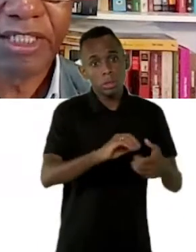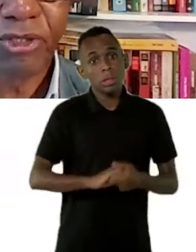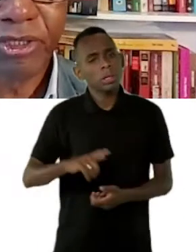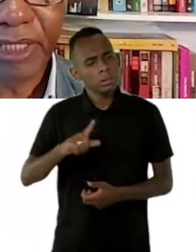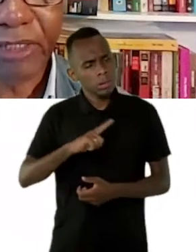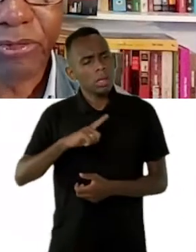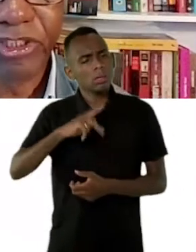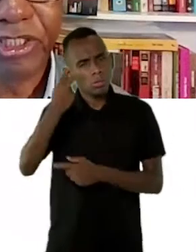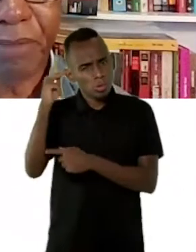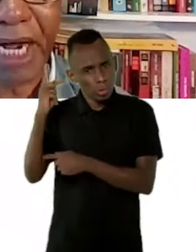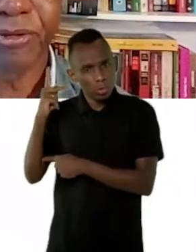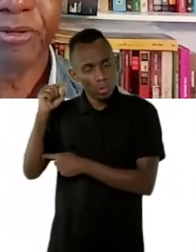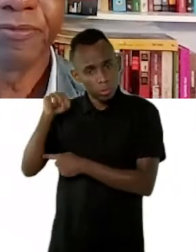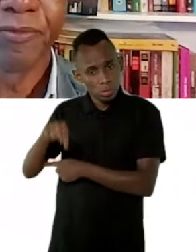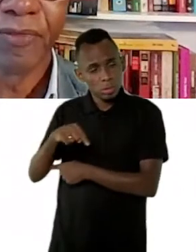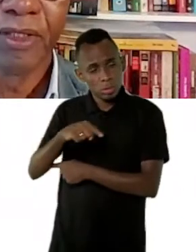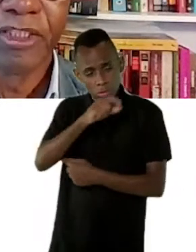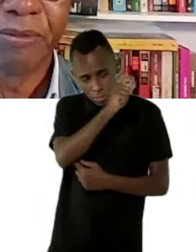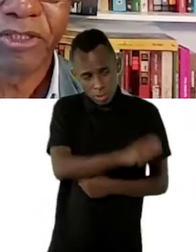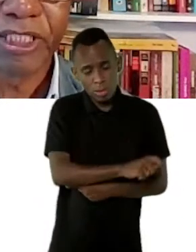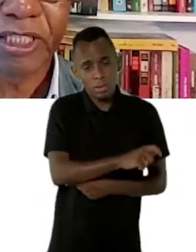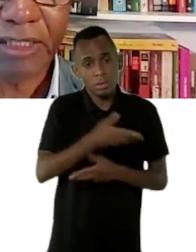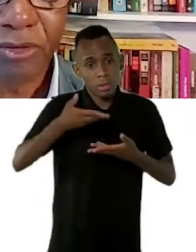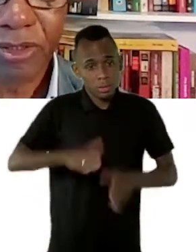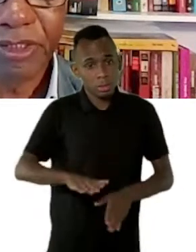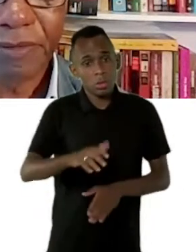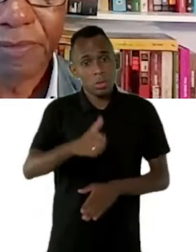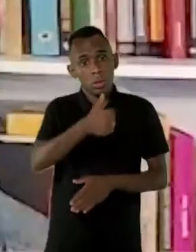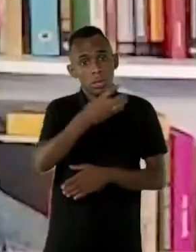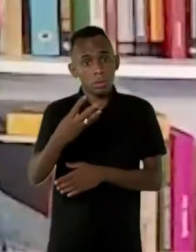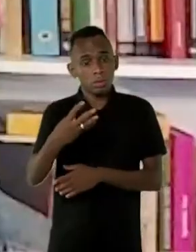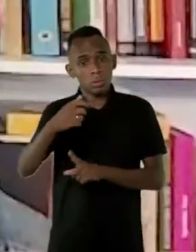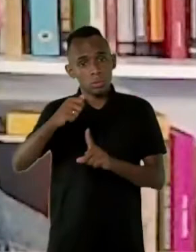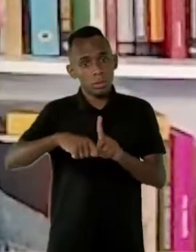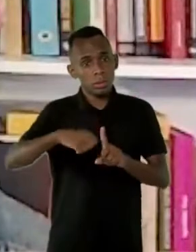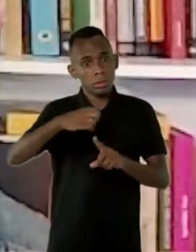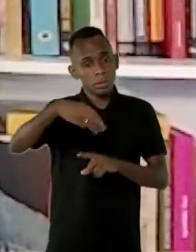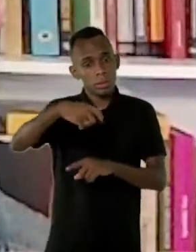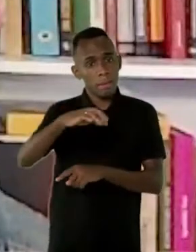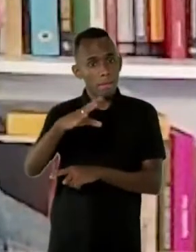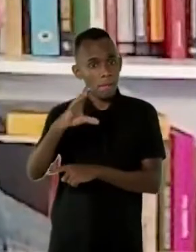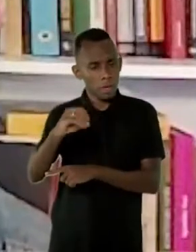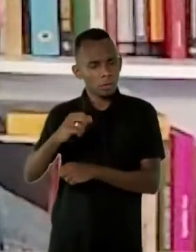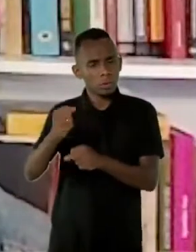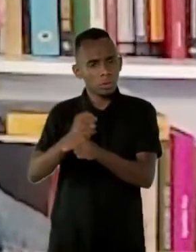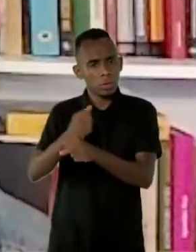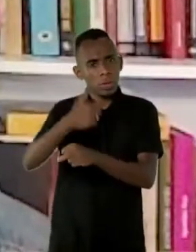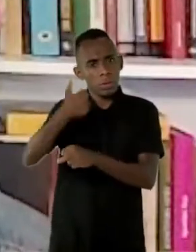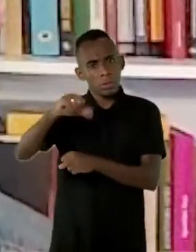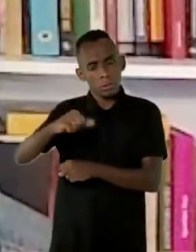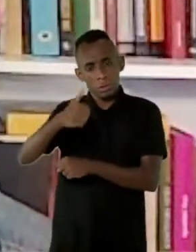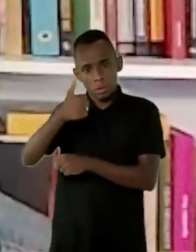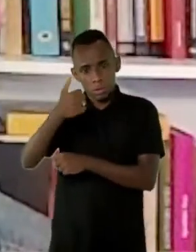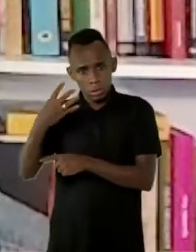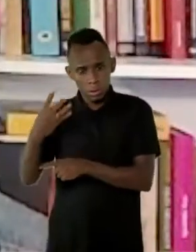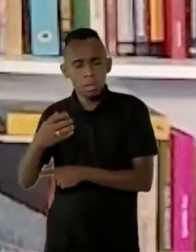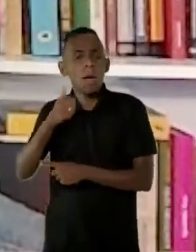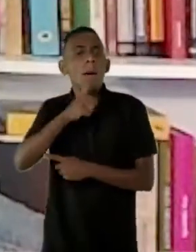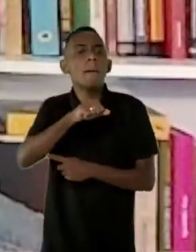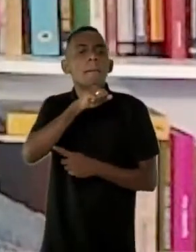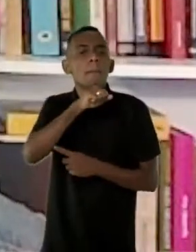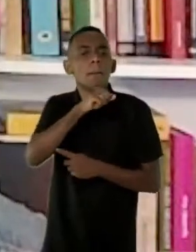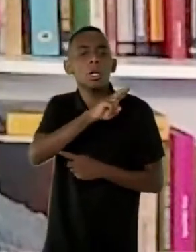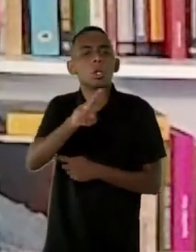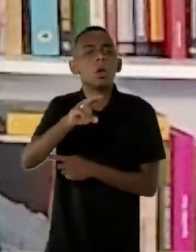Então, a Carolina nasceu em 14 de março de 1914, em Sacramento. A mãe chamava Maria